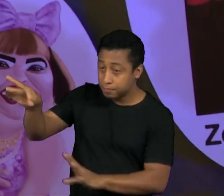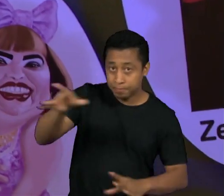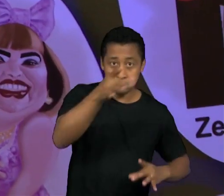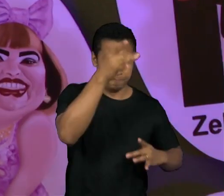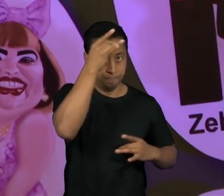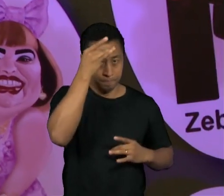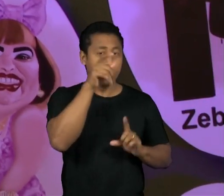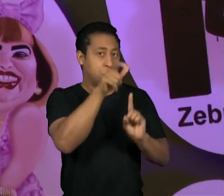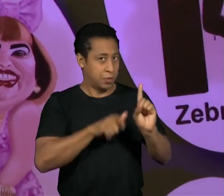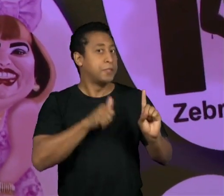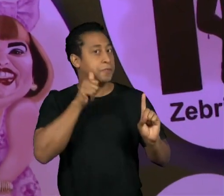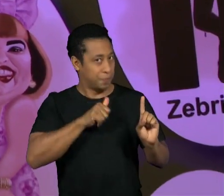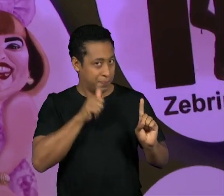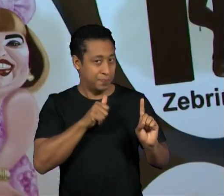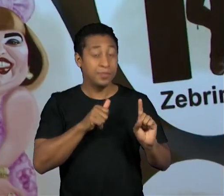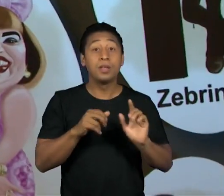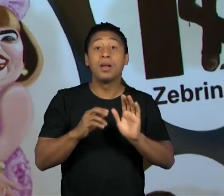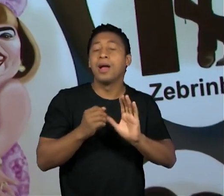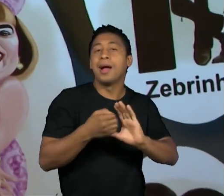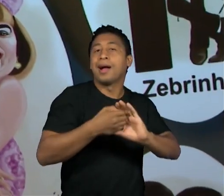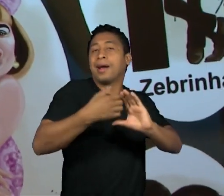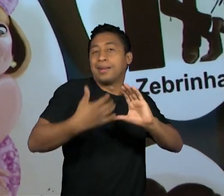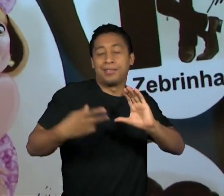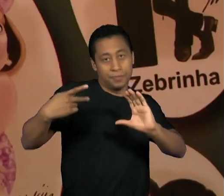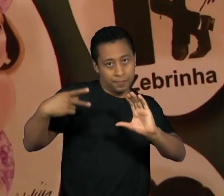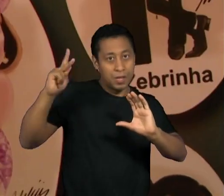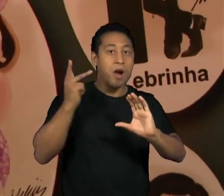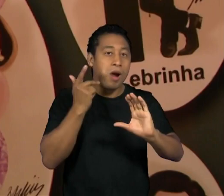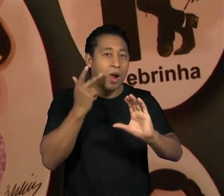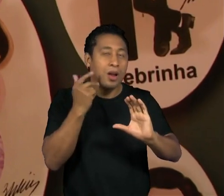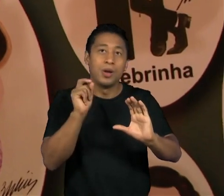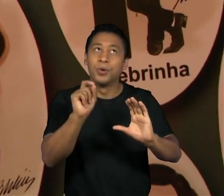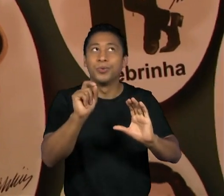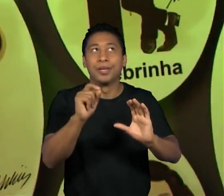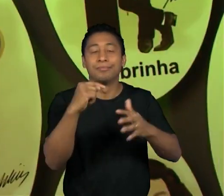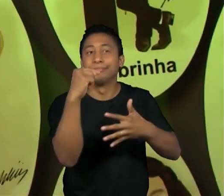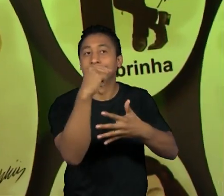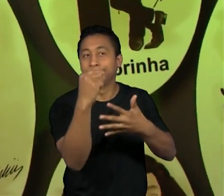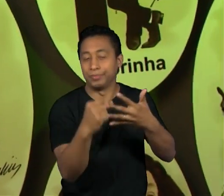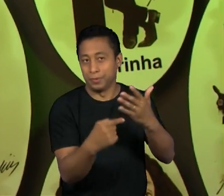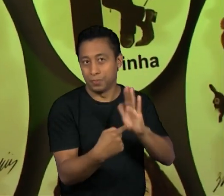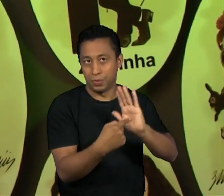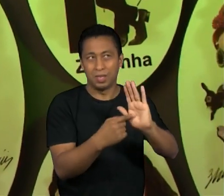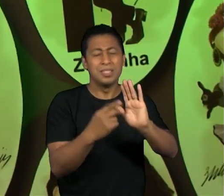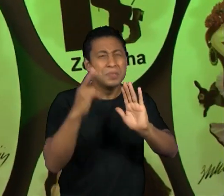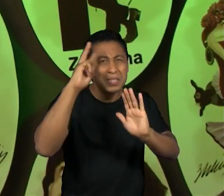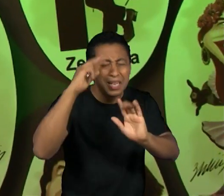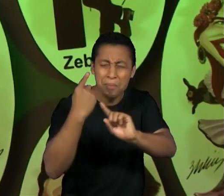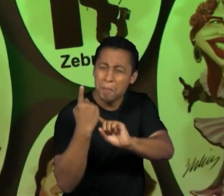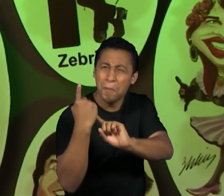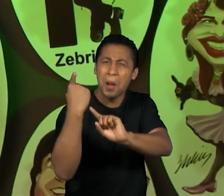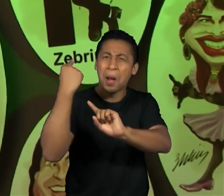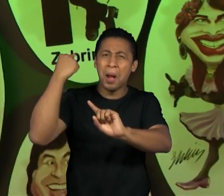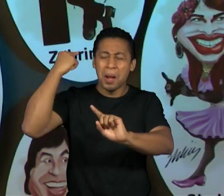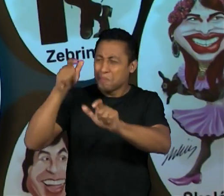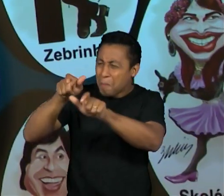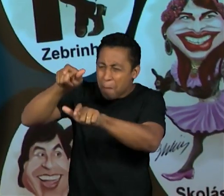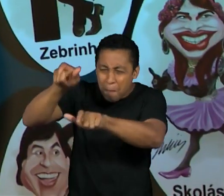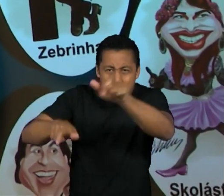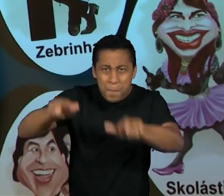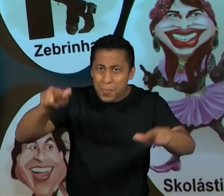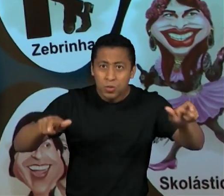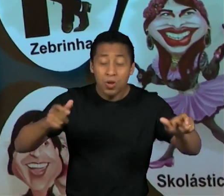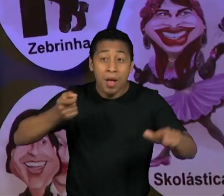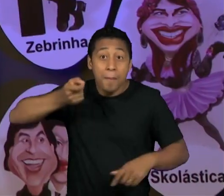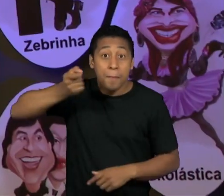principais características do humor cearense, eu diria que são todas. O humor cearense, se você for pegar um histórico de toda a galera que faz humor aqui no Ceará,